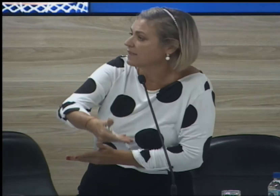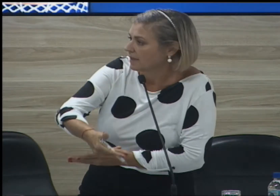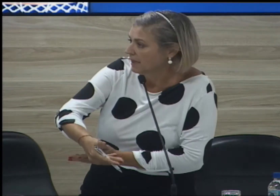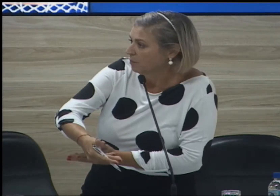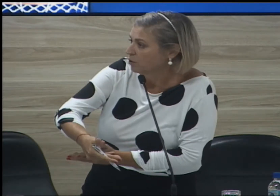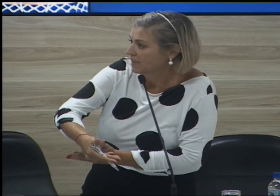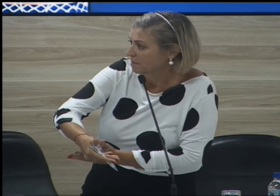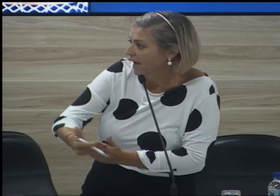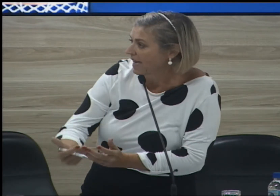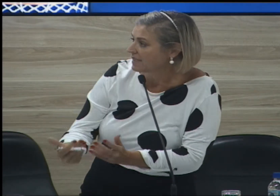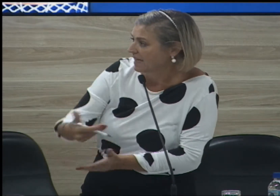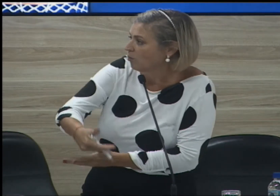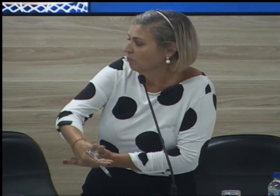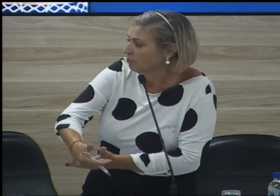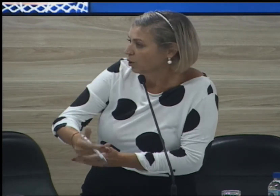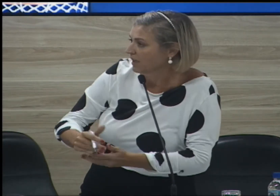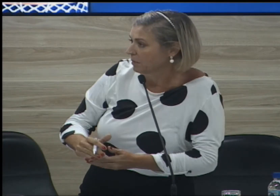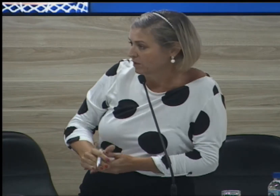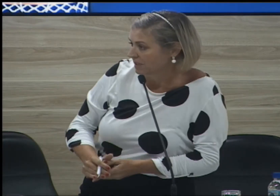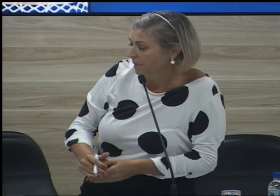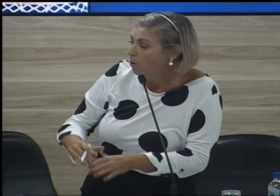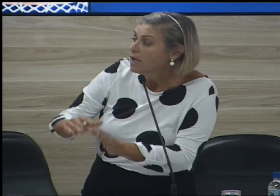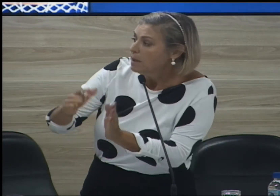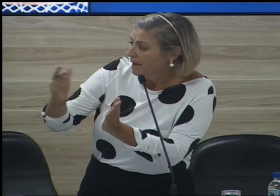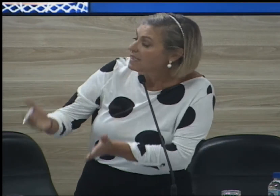sequência. Lógico que tem critérios para